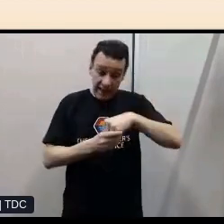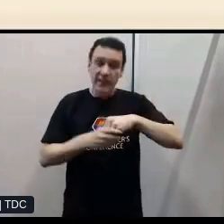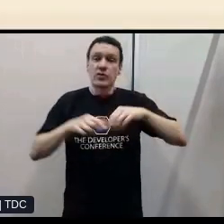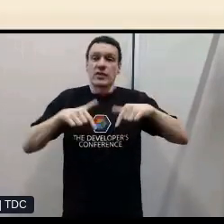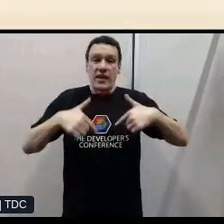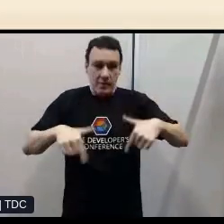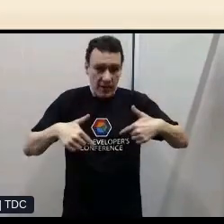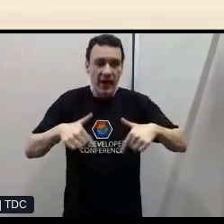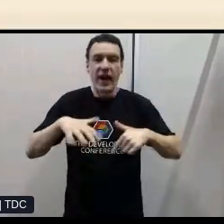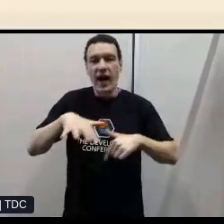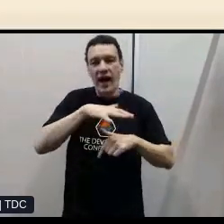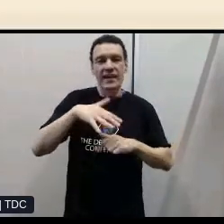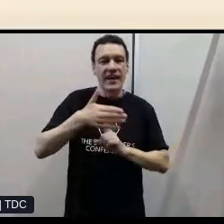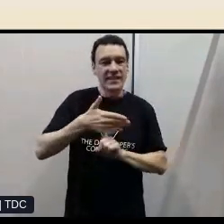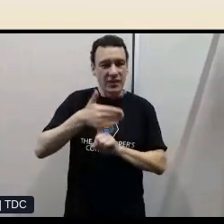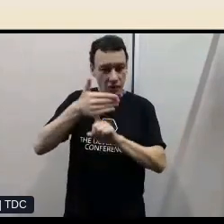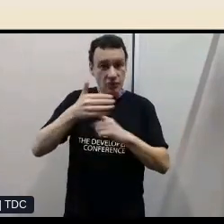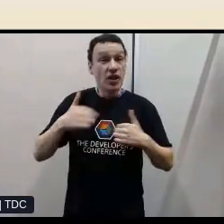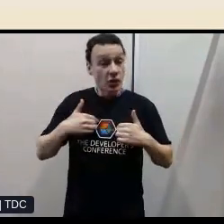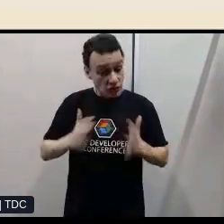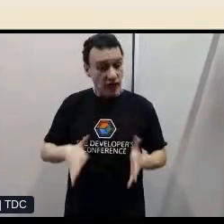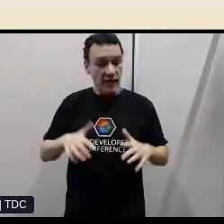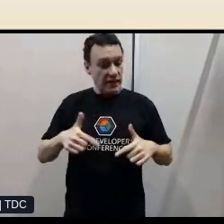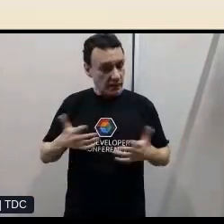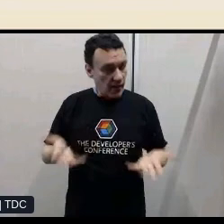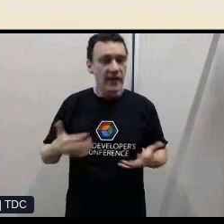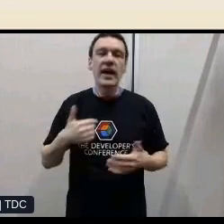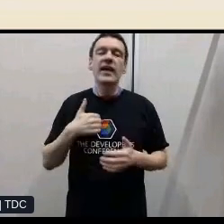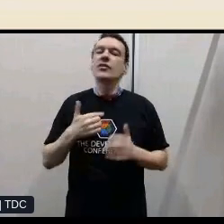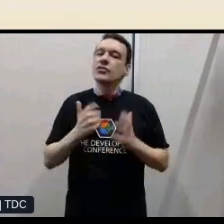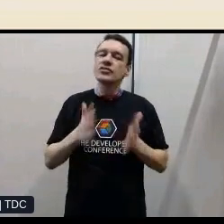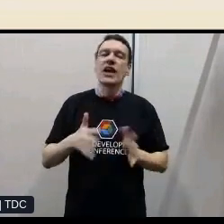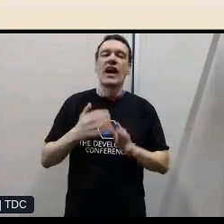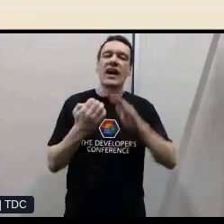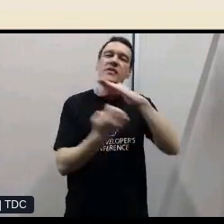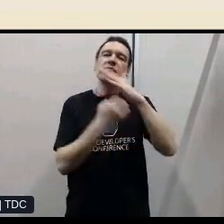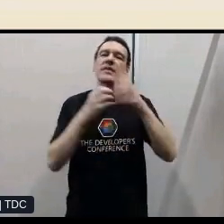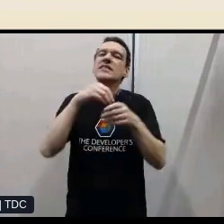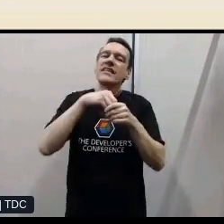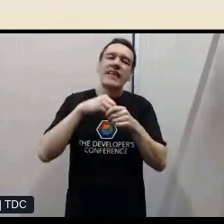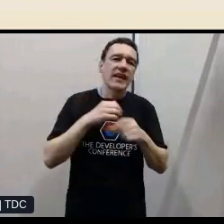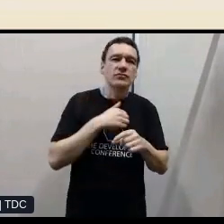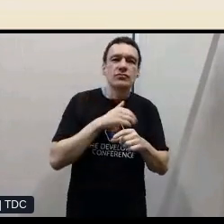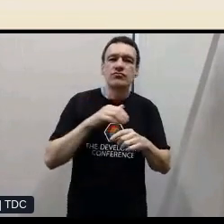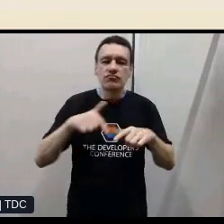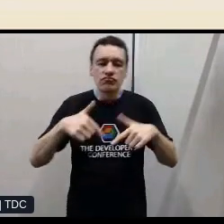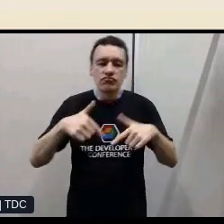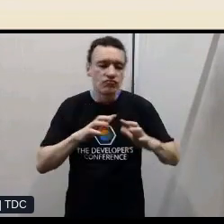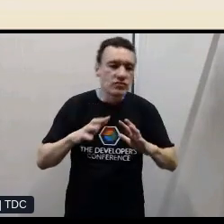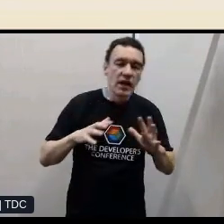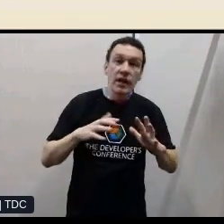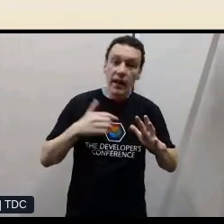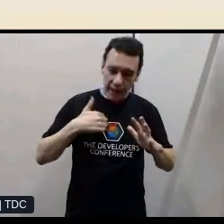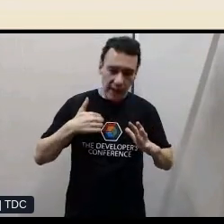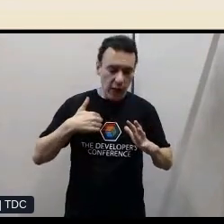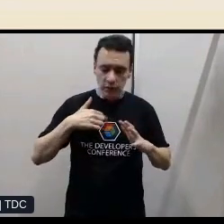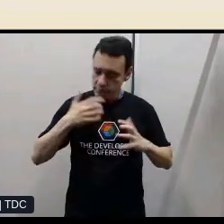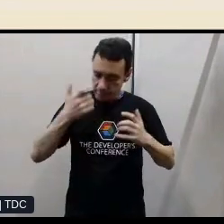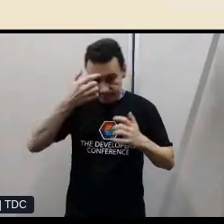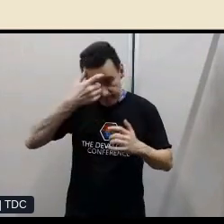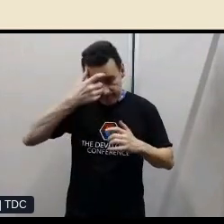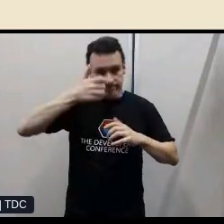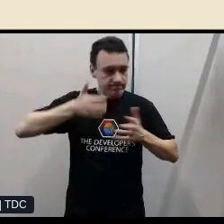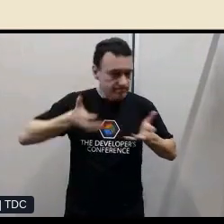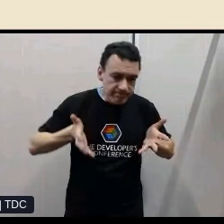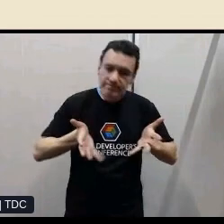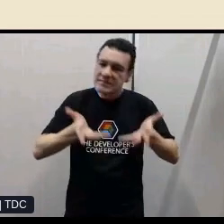de tecnologia, as pessoas que já estão inseridas nas empresas, que precisam tomar as ações e os movimentos para que as